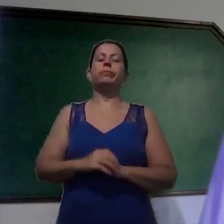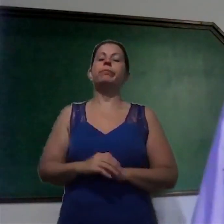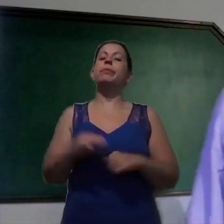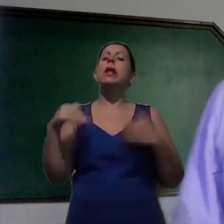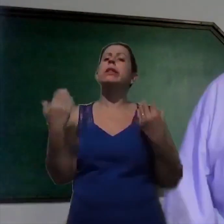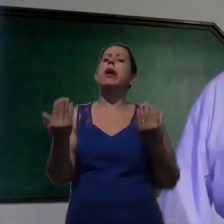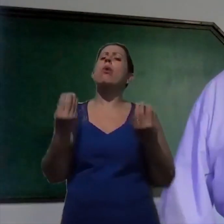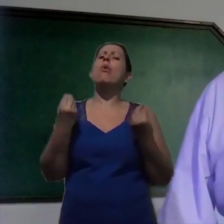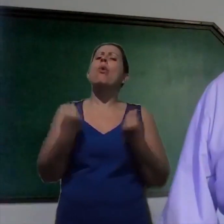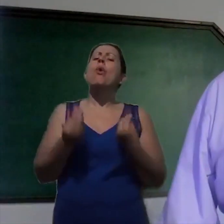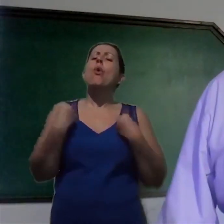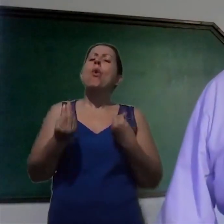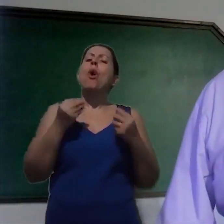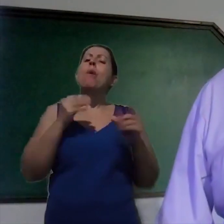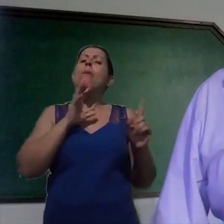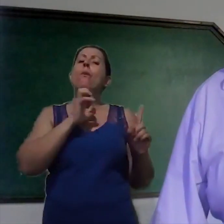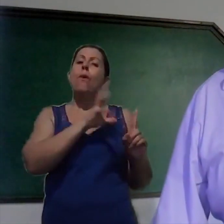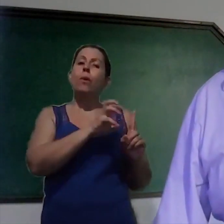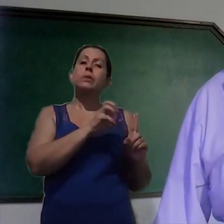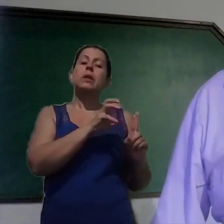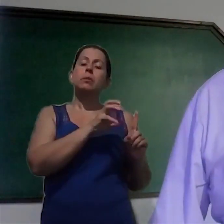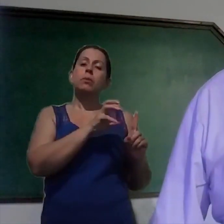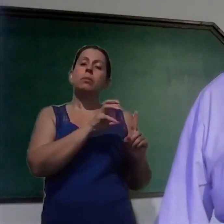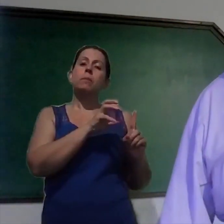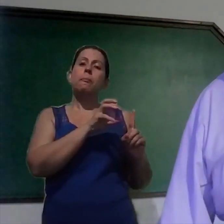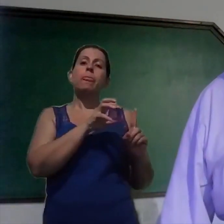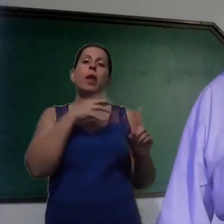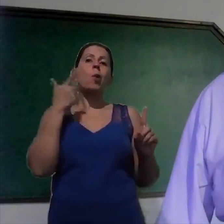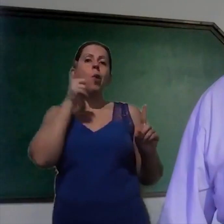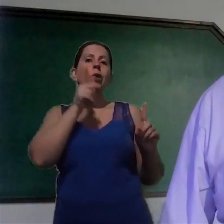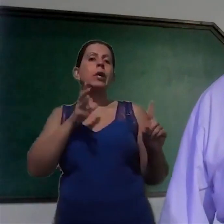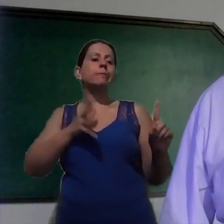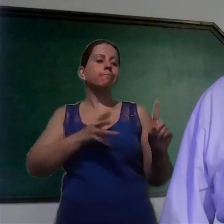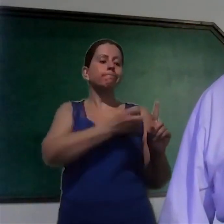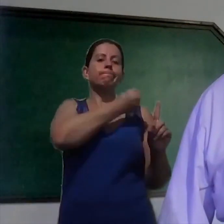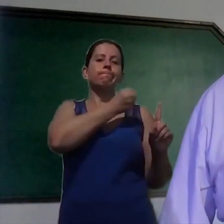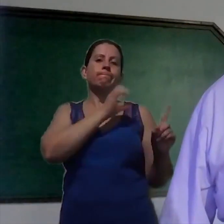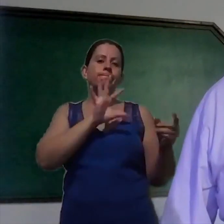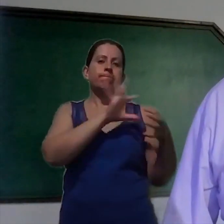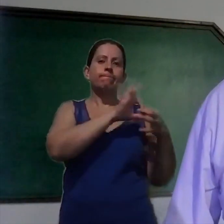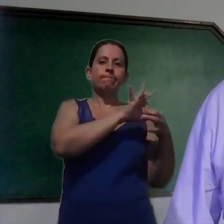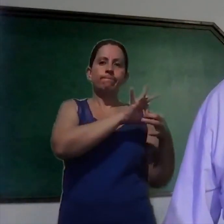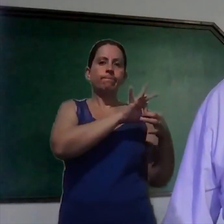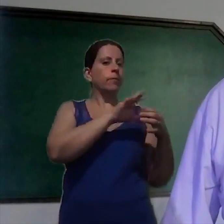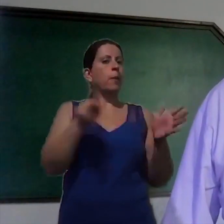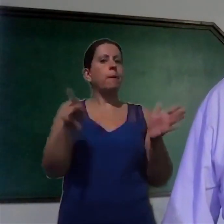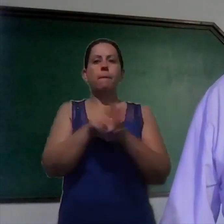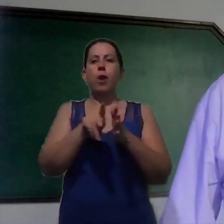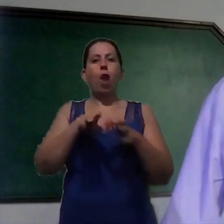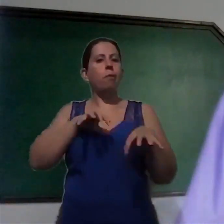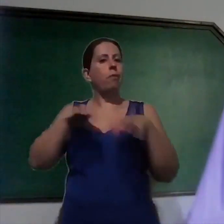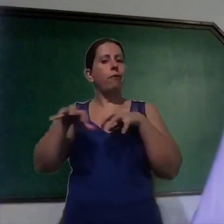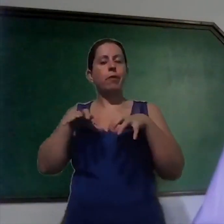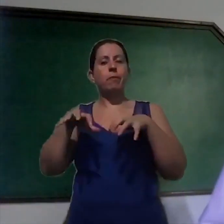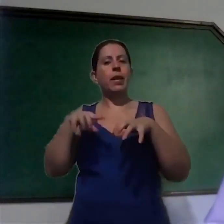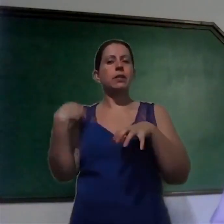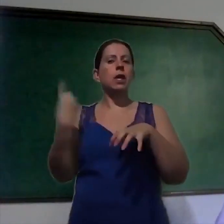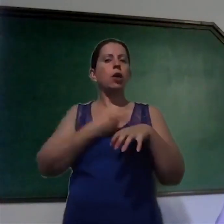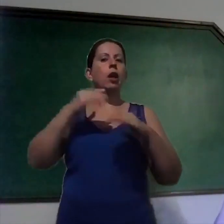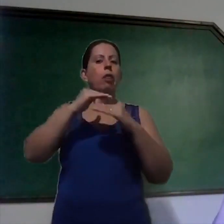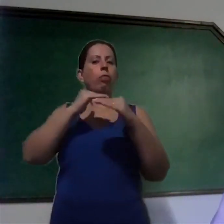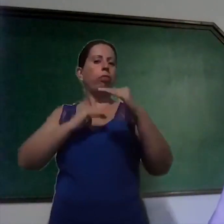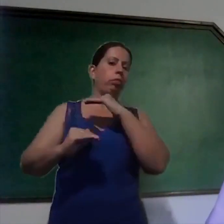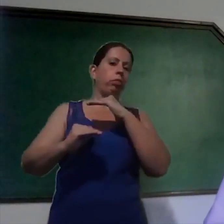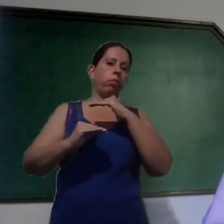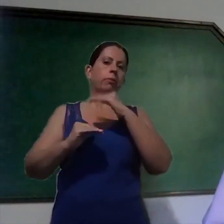Então, como é que o obsessor nos pega? Como é que ele vai nos pegar? Pela nossa vibração